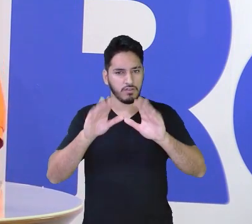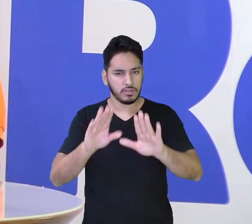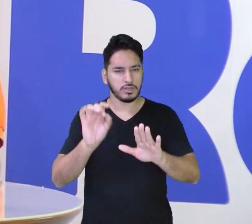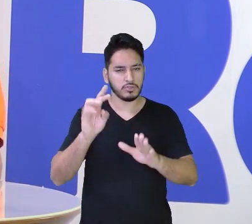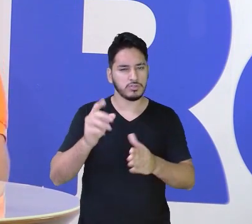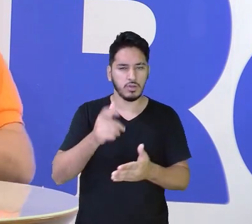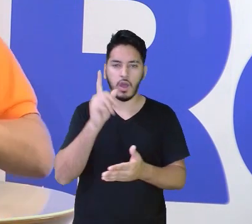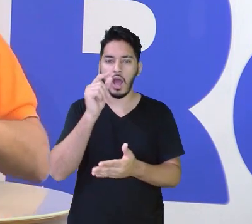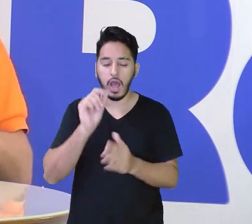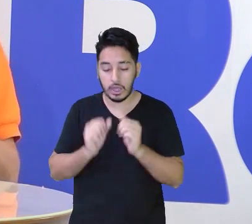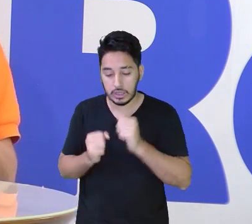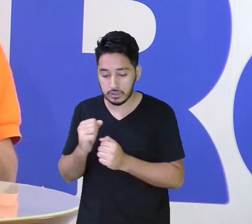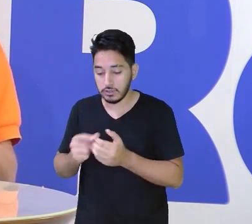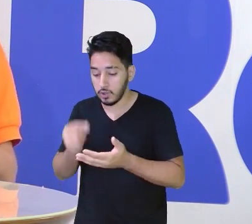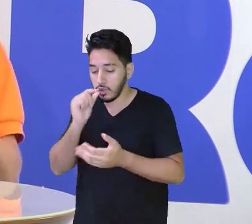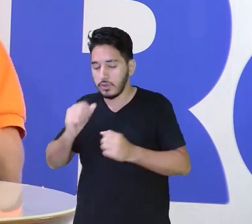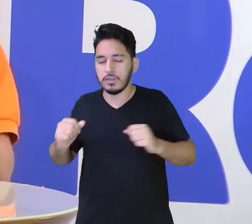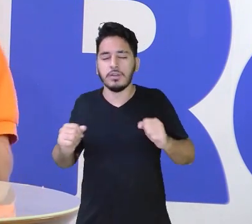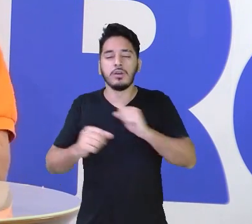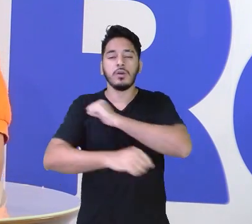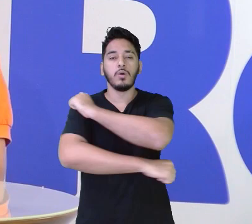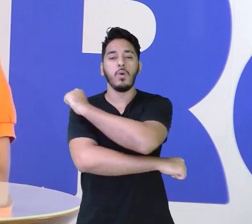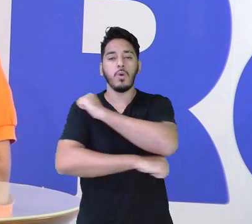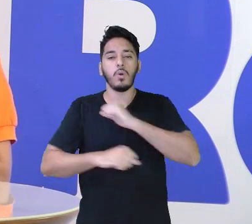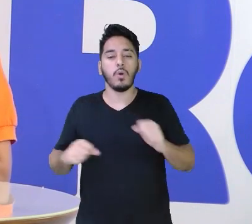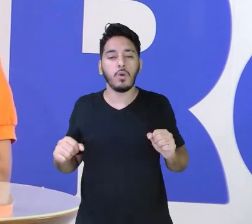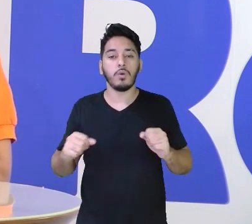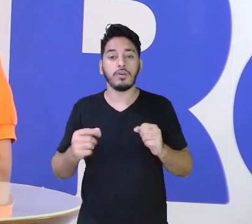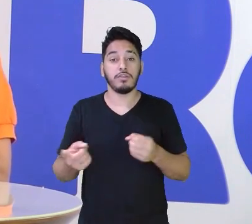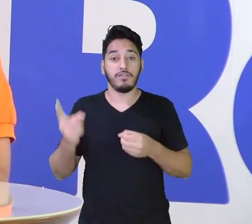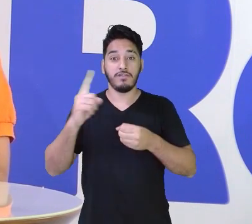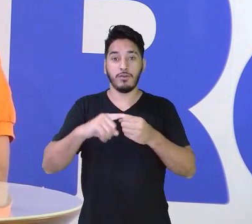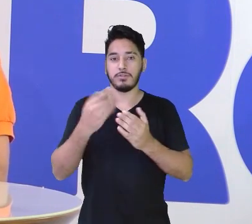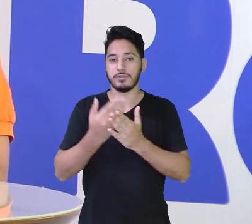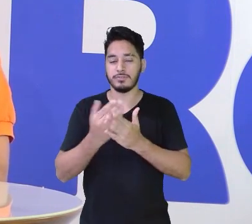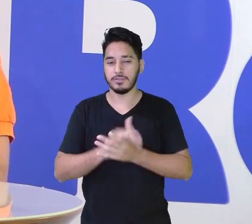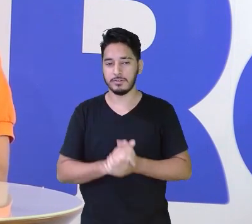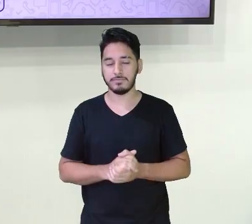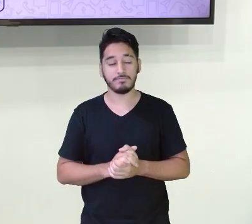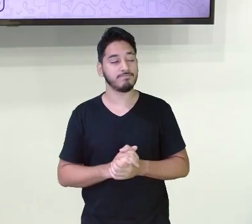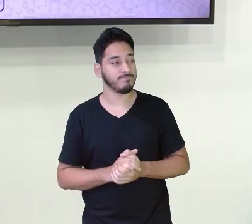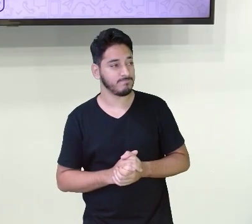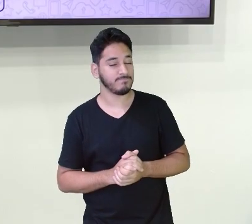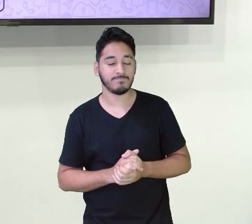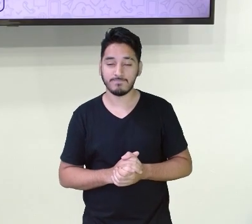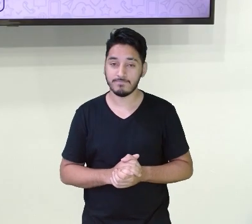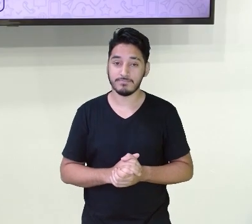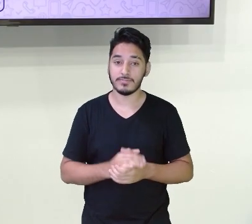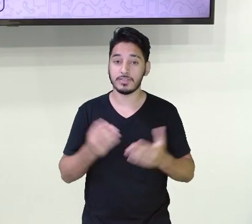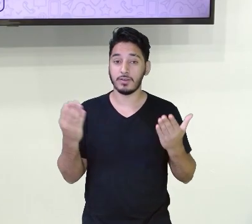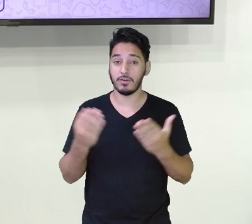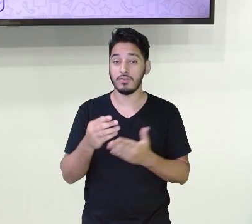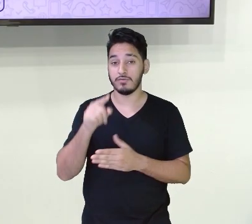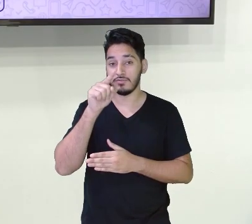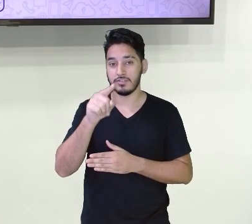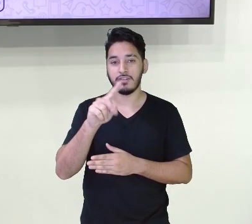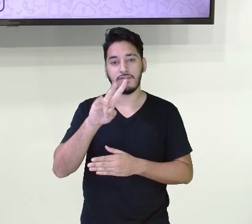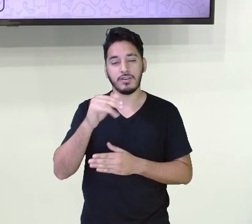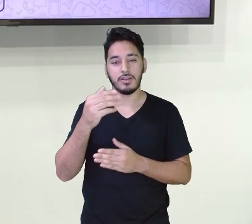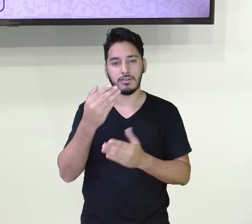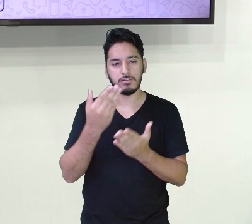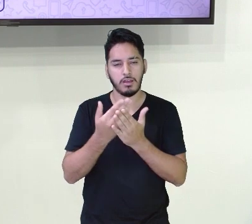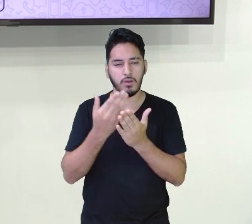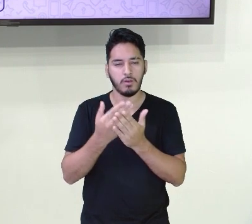tomar uma água, dar uma esticada, daqui a pouco eu estou de volta. Exatamente, fiquem aí com a professora Kedma